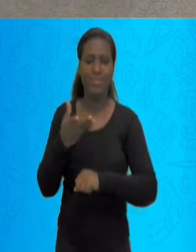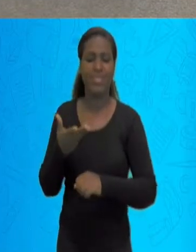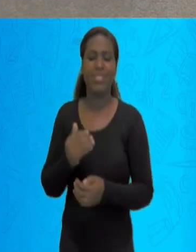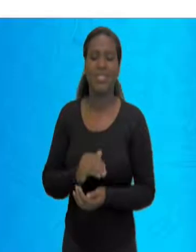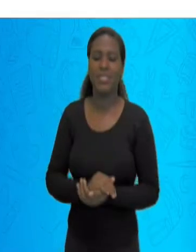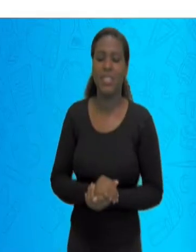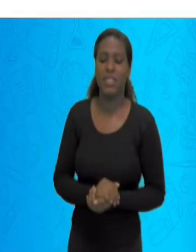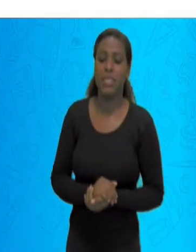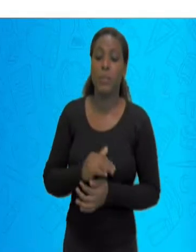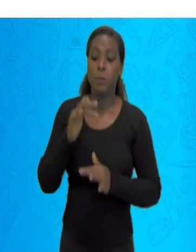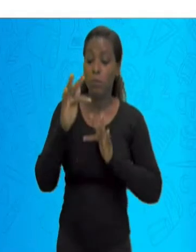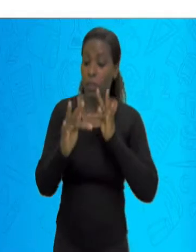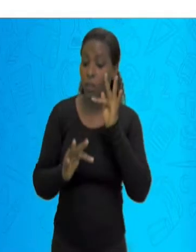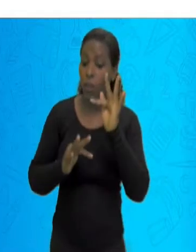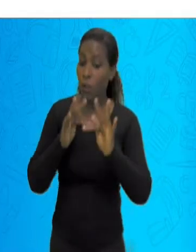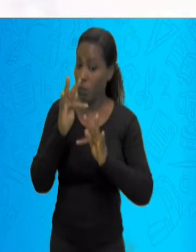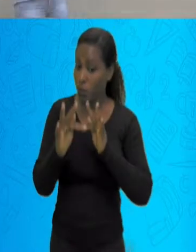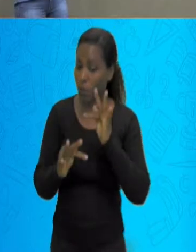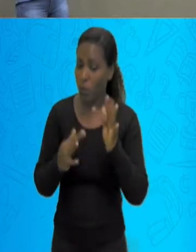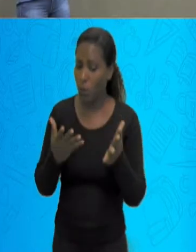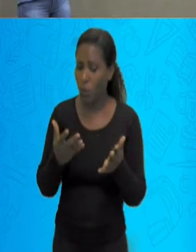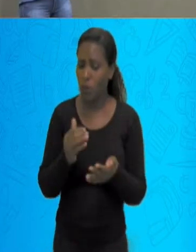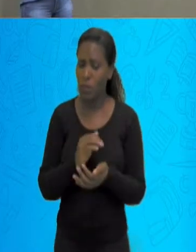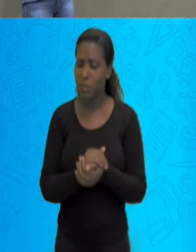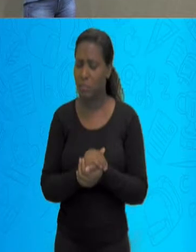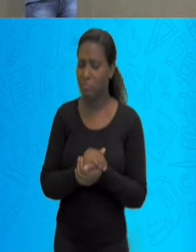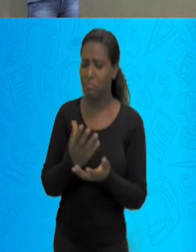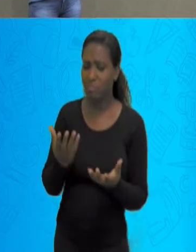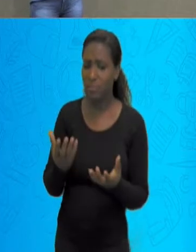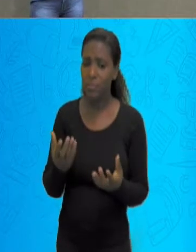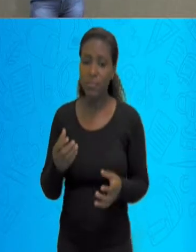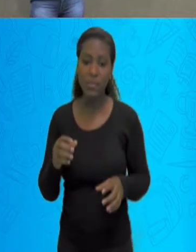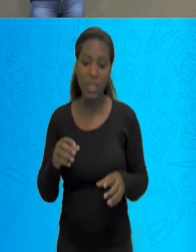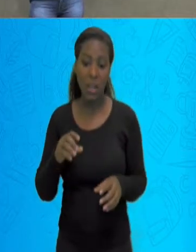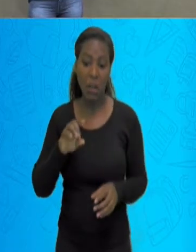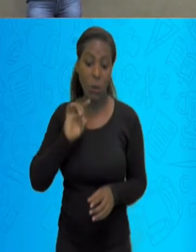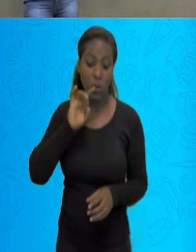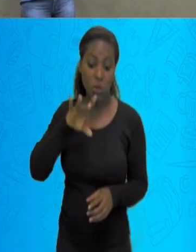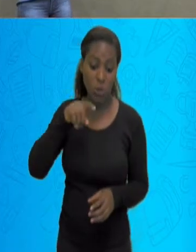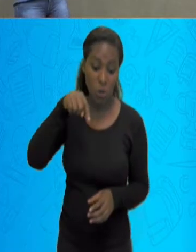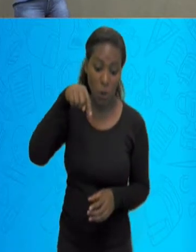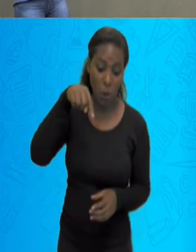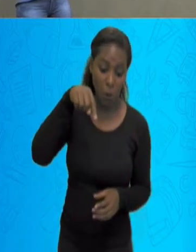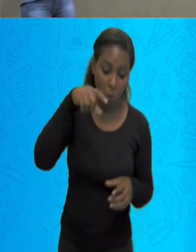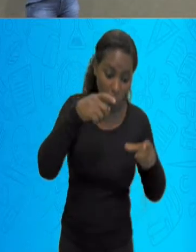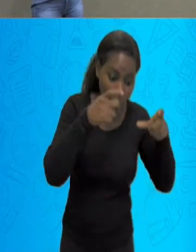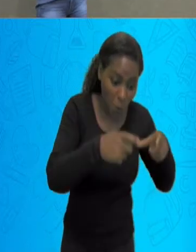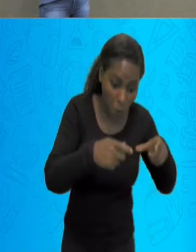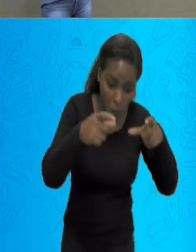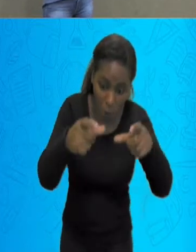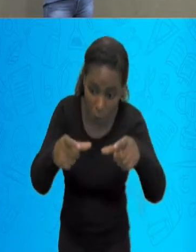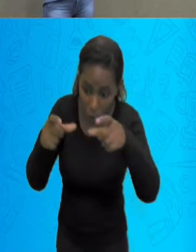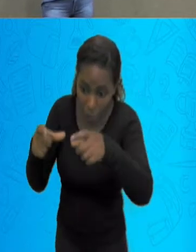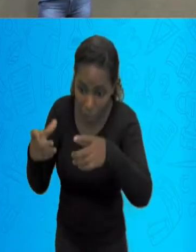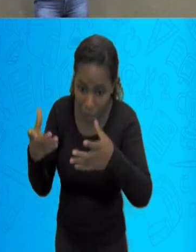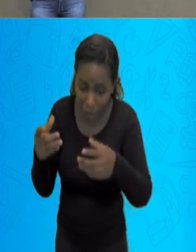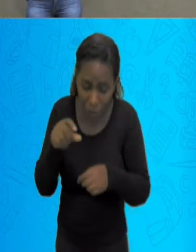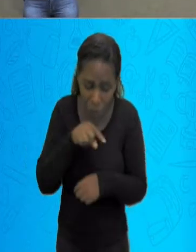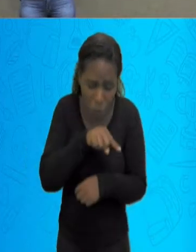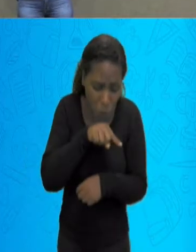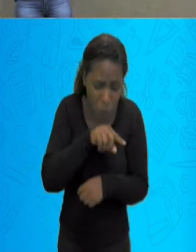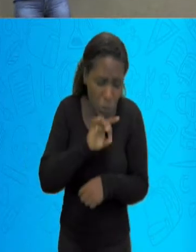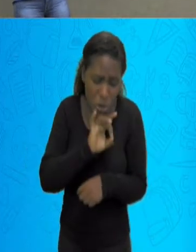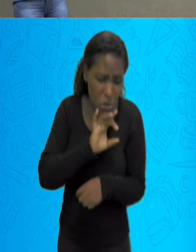folclore, naturalmente, não é um elemento presente em um lugar específico, mas é algo manifestado